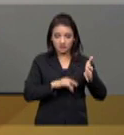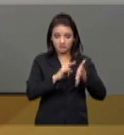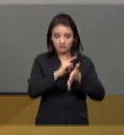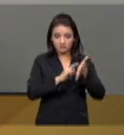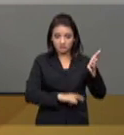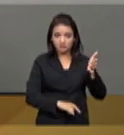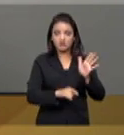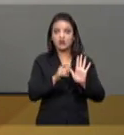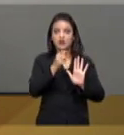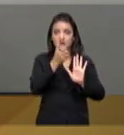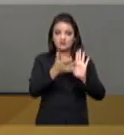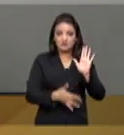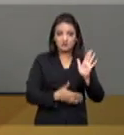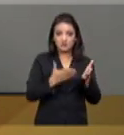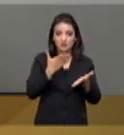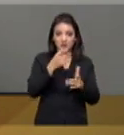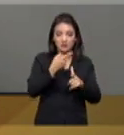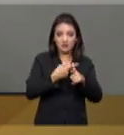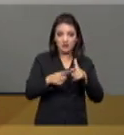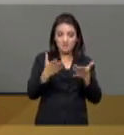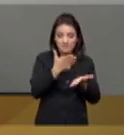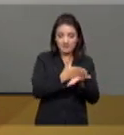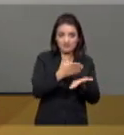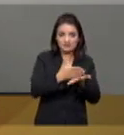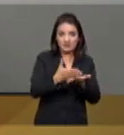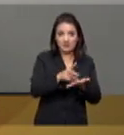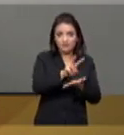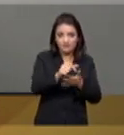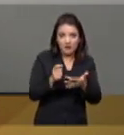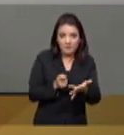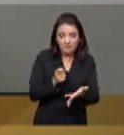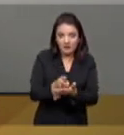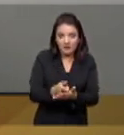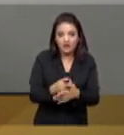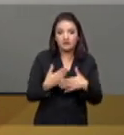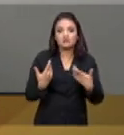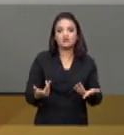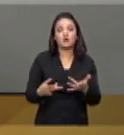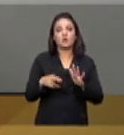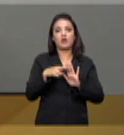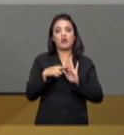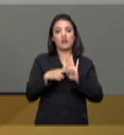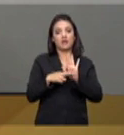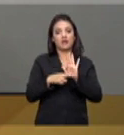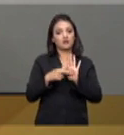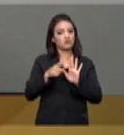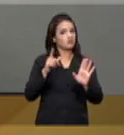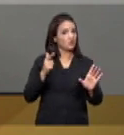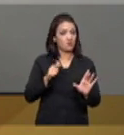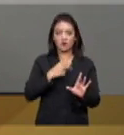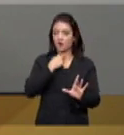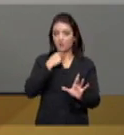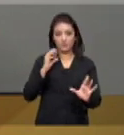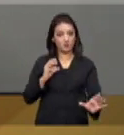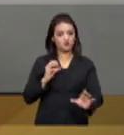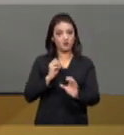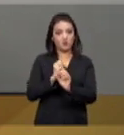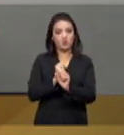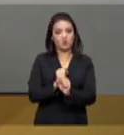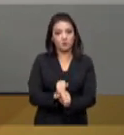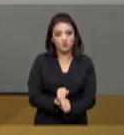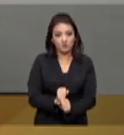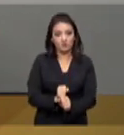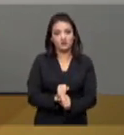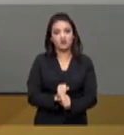da parcela ainda a se compensar do ICMS, o regime de não cumulatividade impõe-se